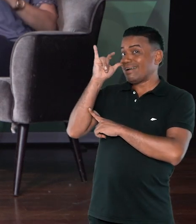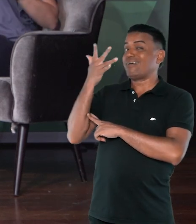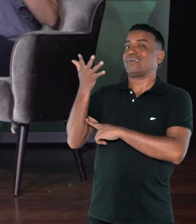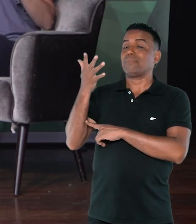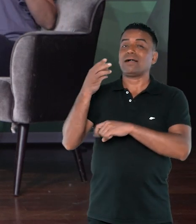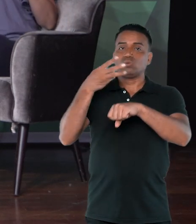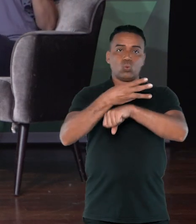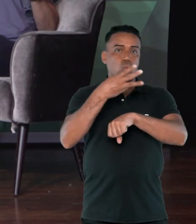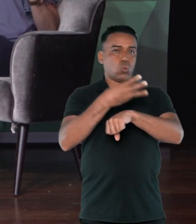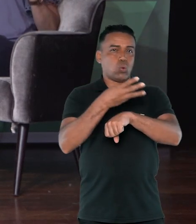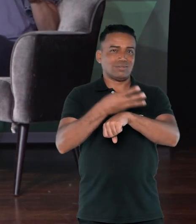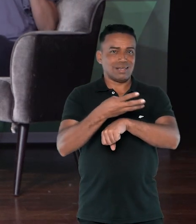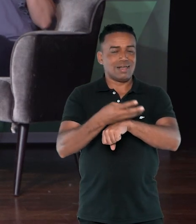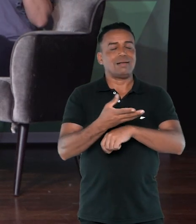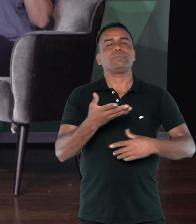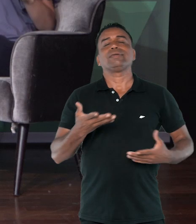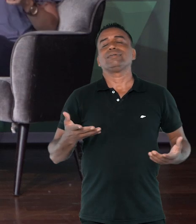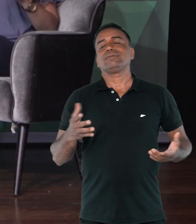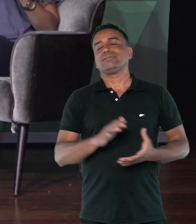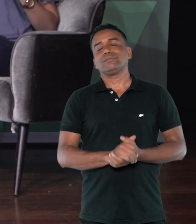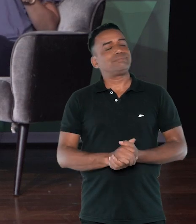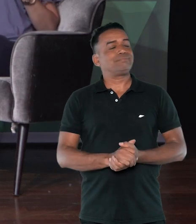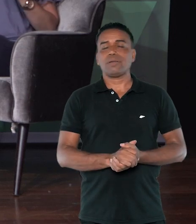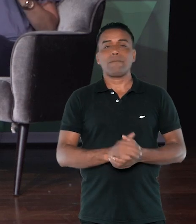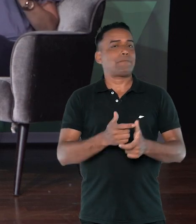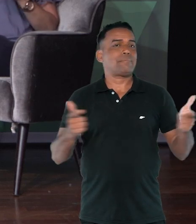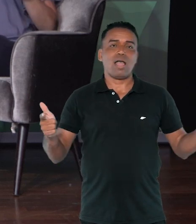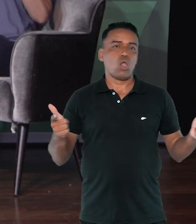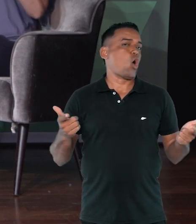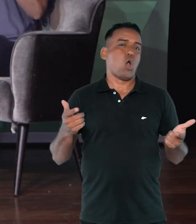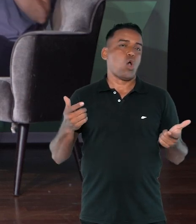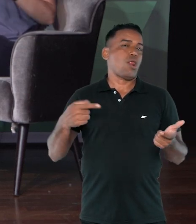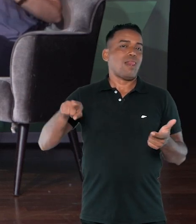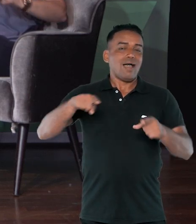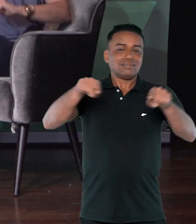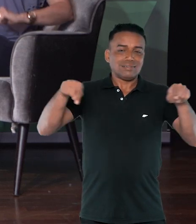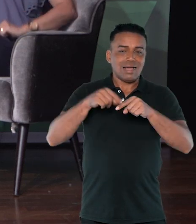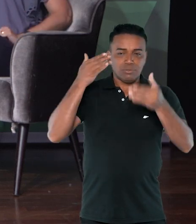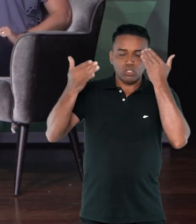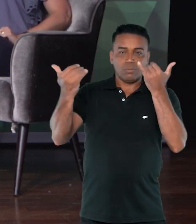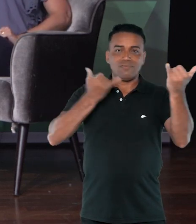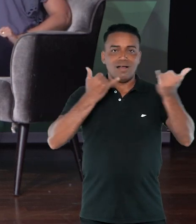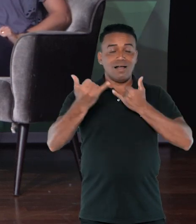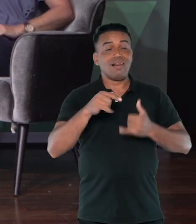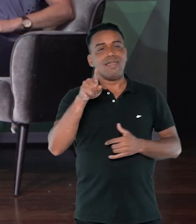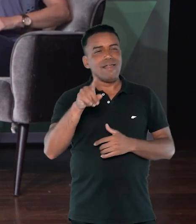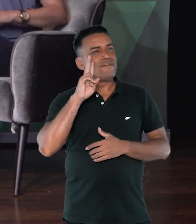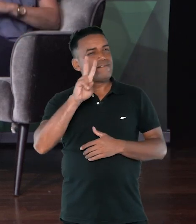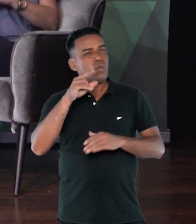não me respondeu, porque ele falou que estava com dor de cabeça, mas foi visto às 2h da